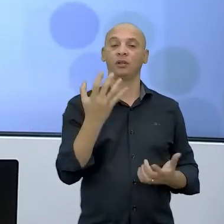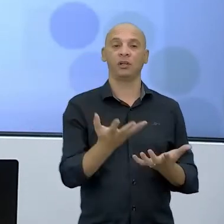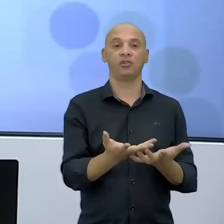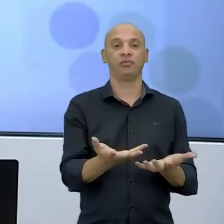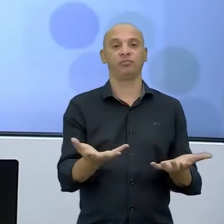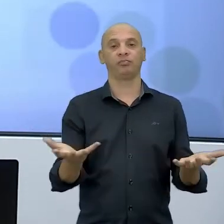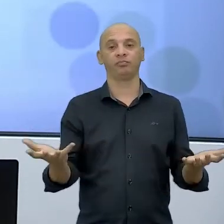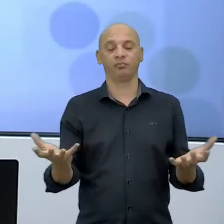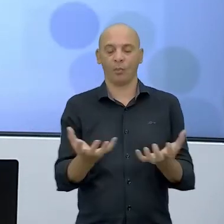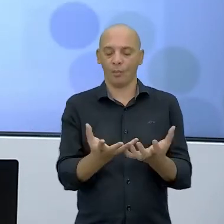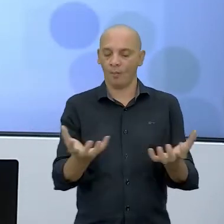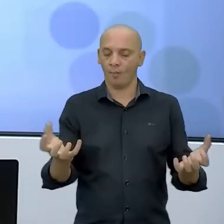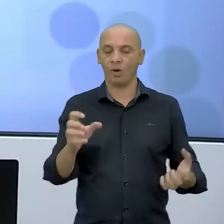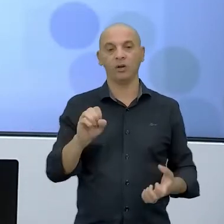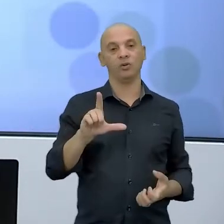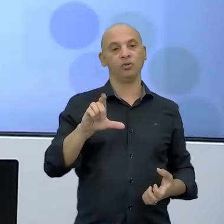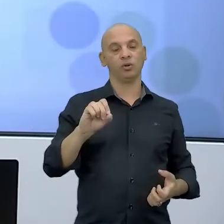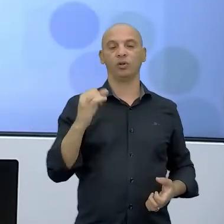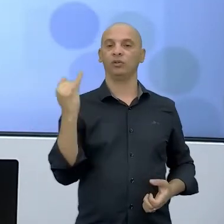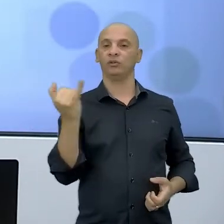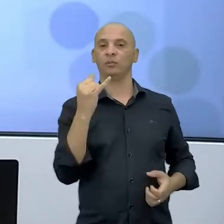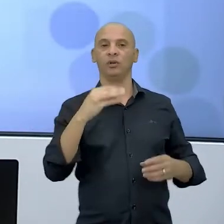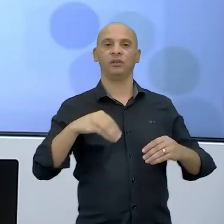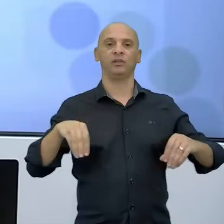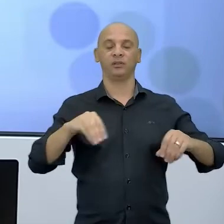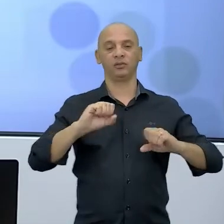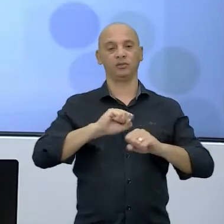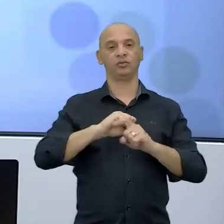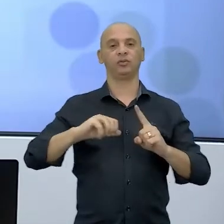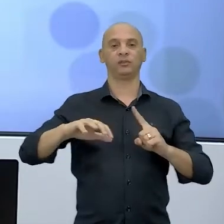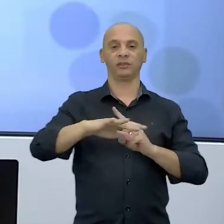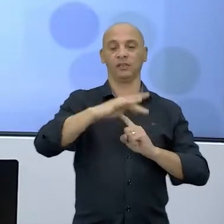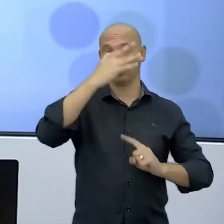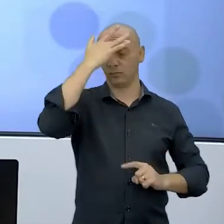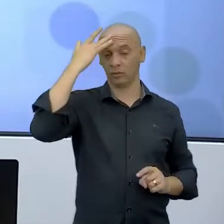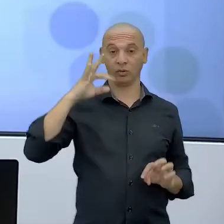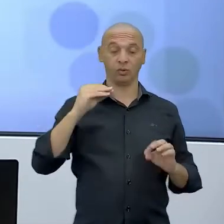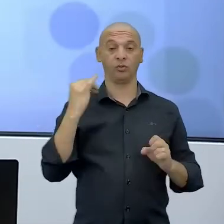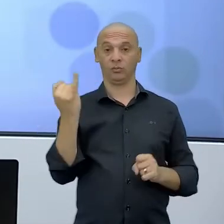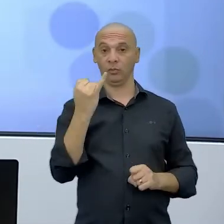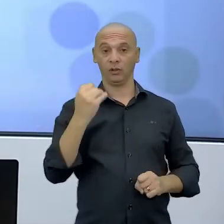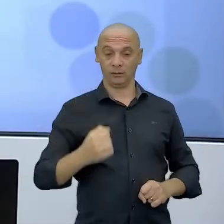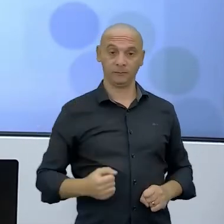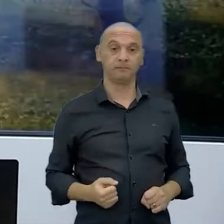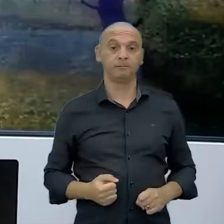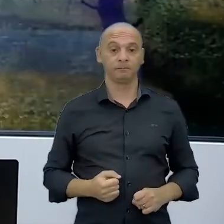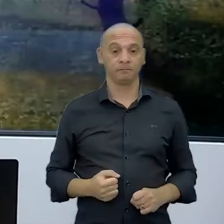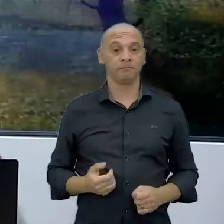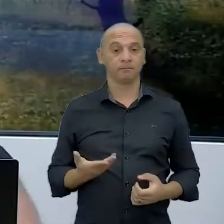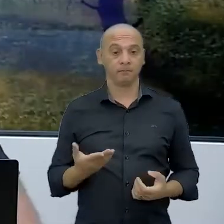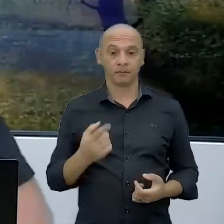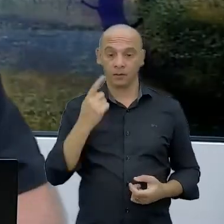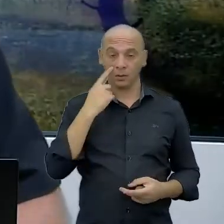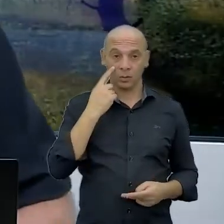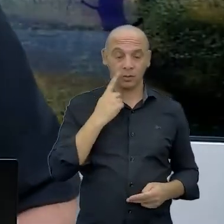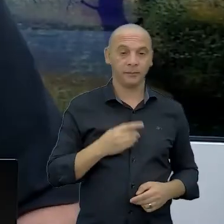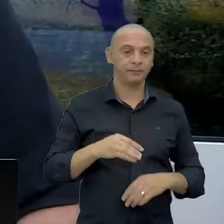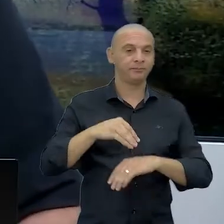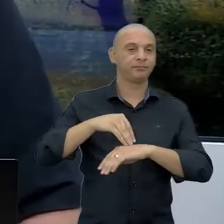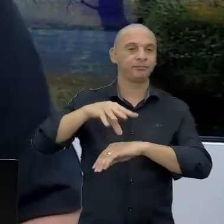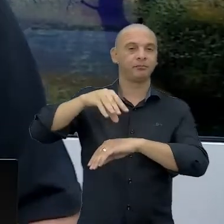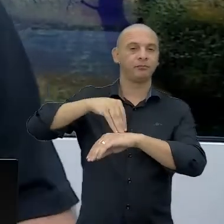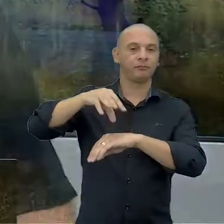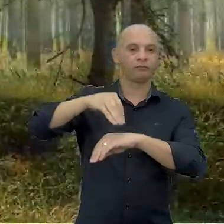na nossa, né, vida, né, na sociedade, num contexto geral, tá certo? E para finalizar, né,